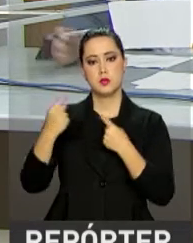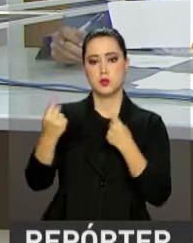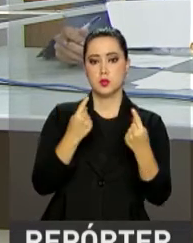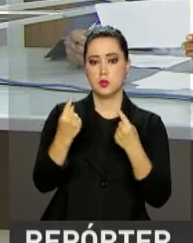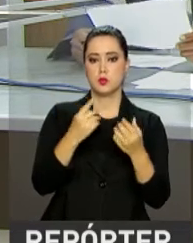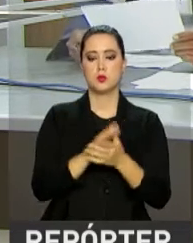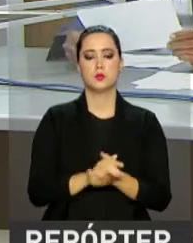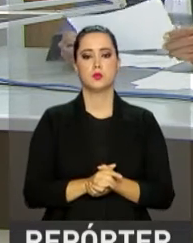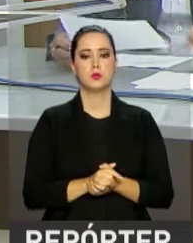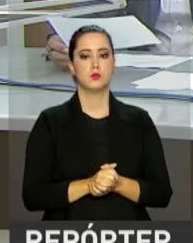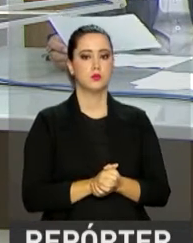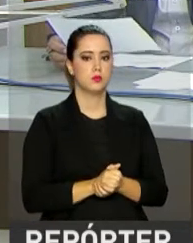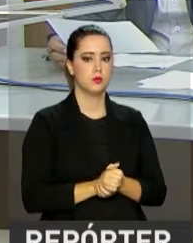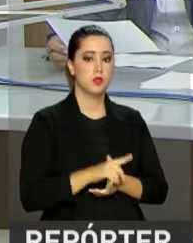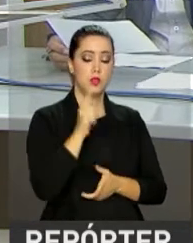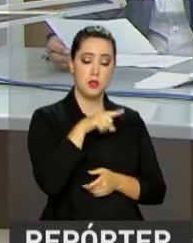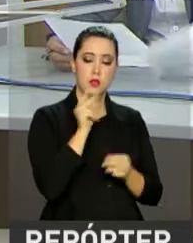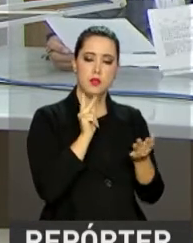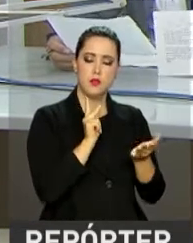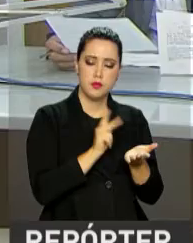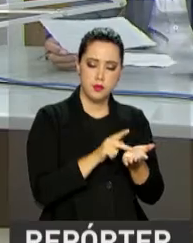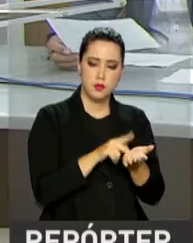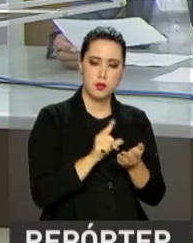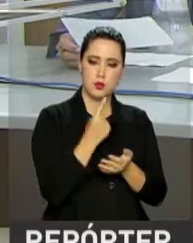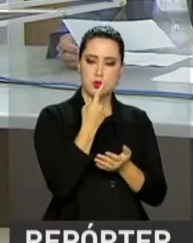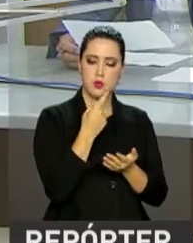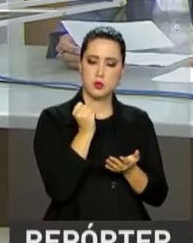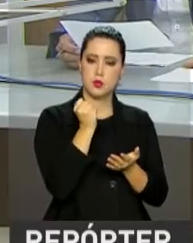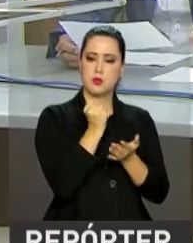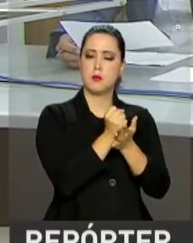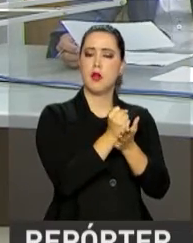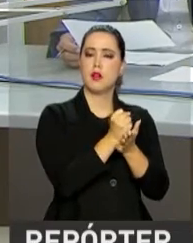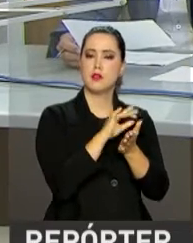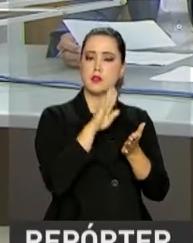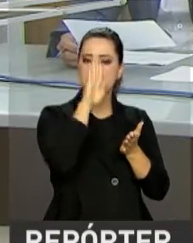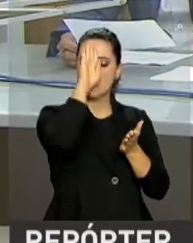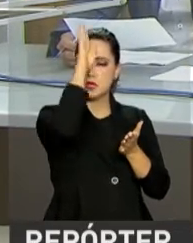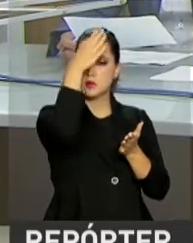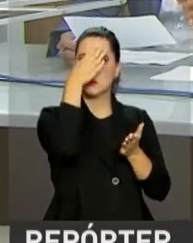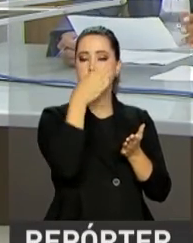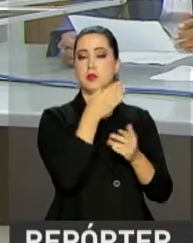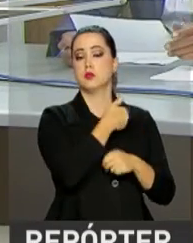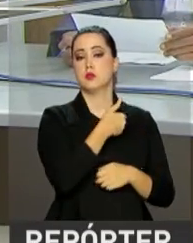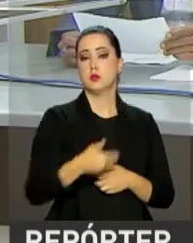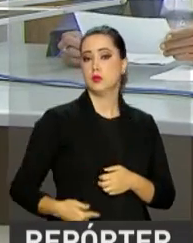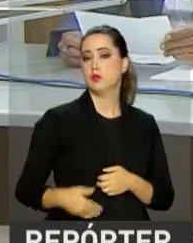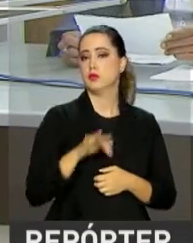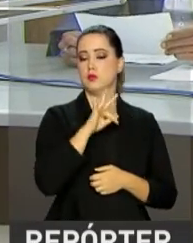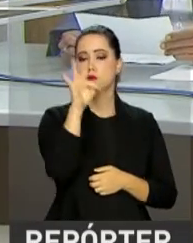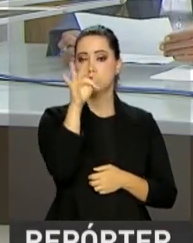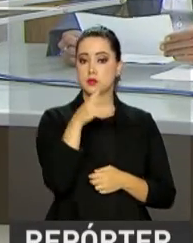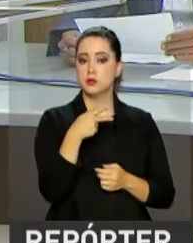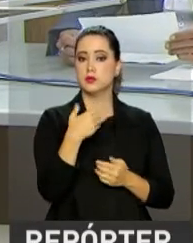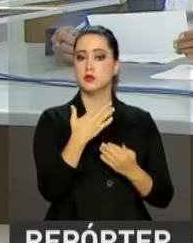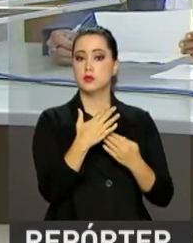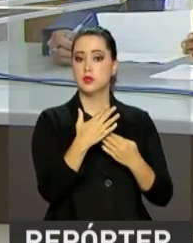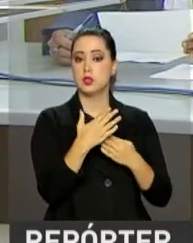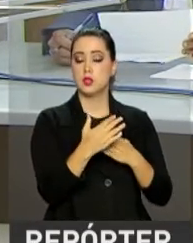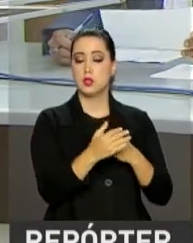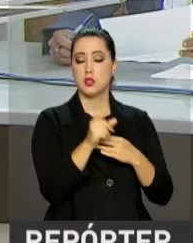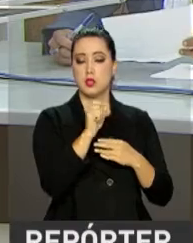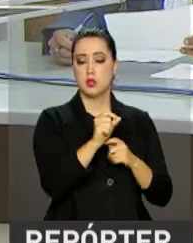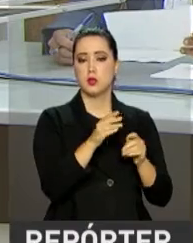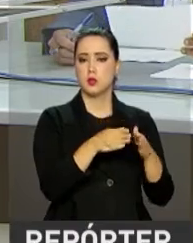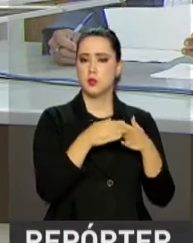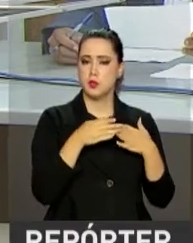não é isso é verdade uma das marcas principais do governo federal e dário da orientação do presidente da república é